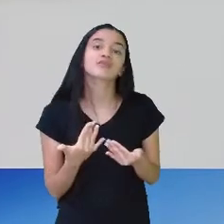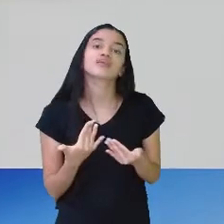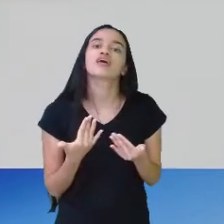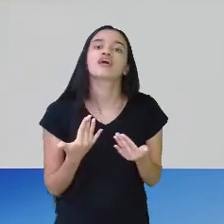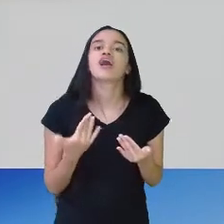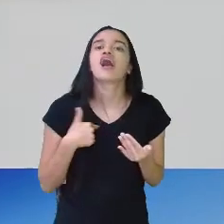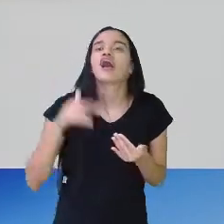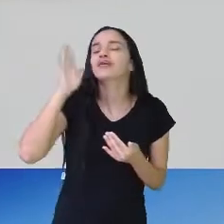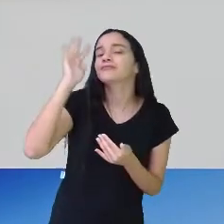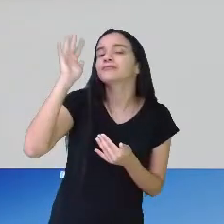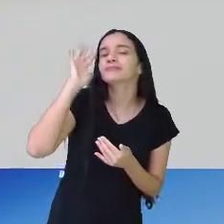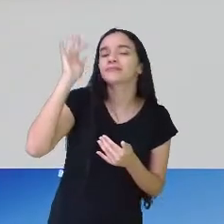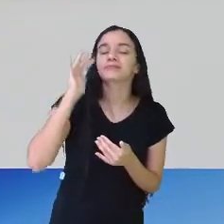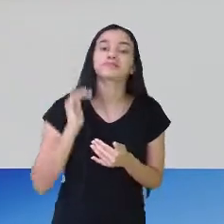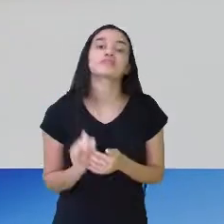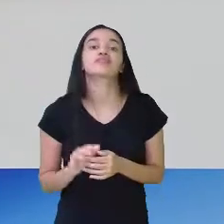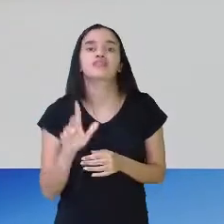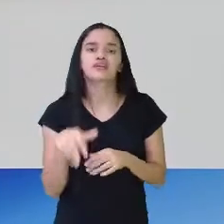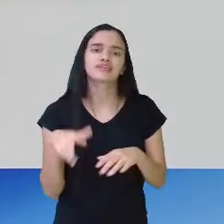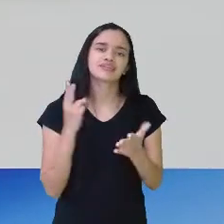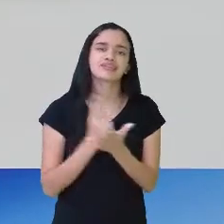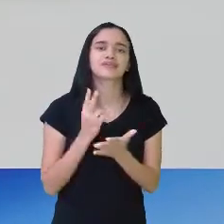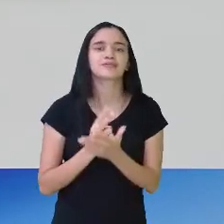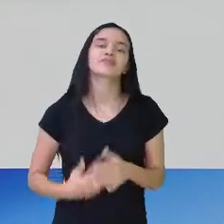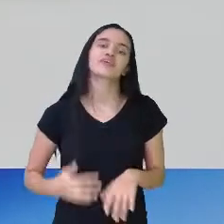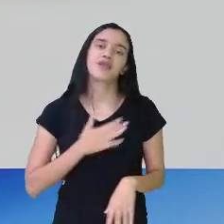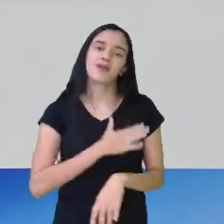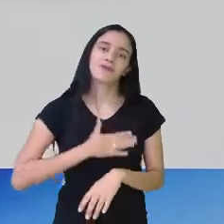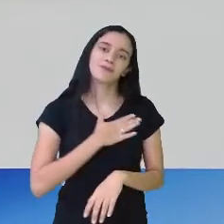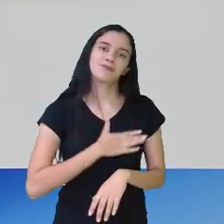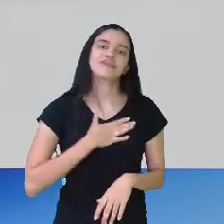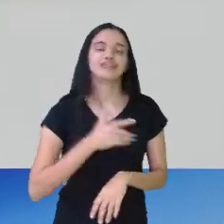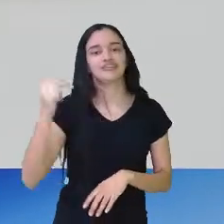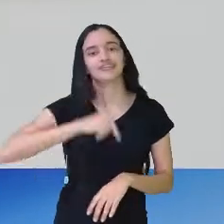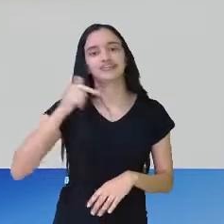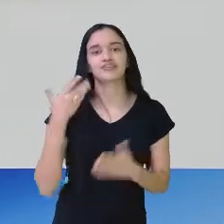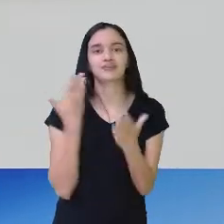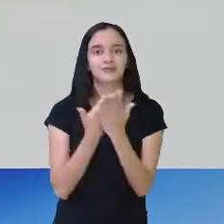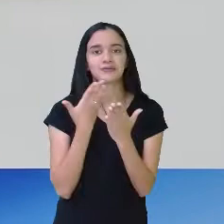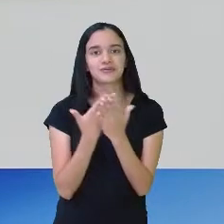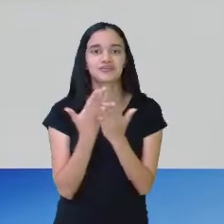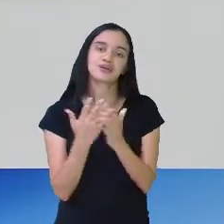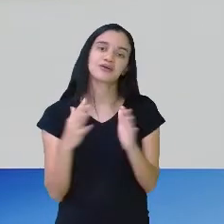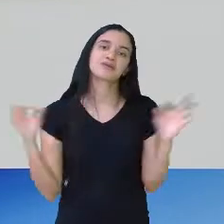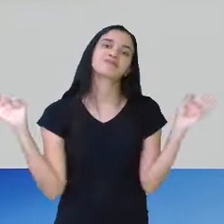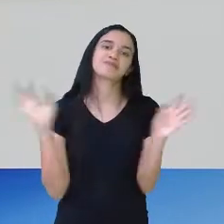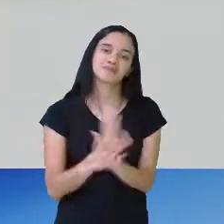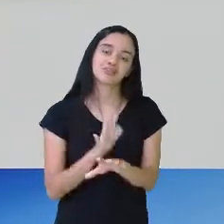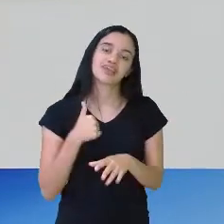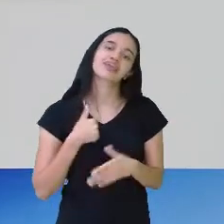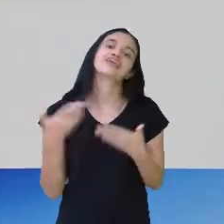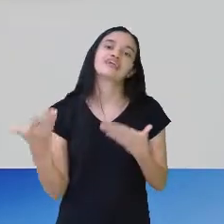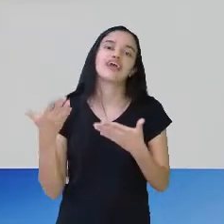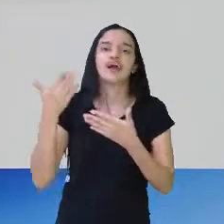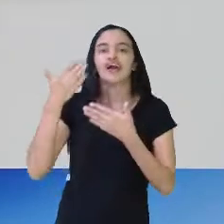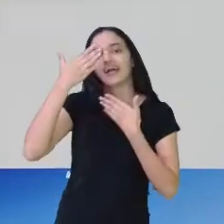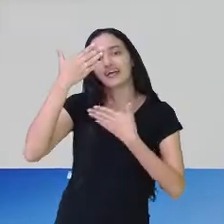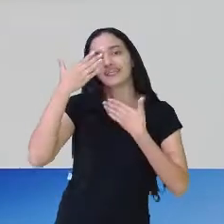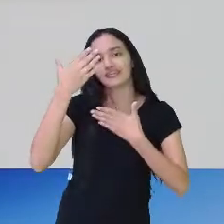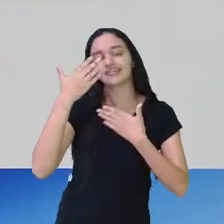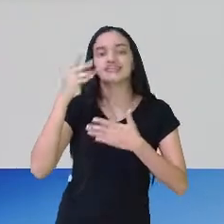a reflexão. Como sempre, é um prazer estar aqui. Infelizmente, nossa aula está chegando ao fim. Queria agradecer a